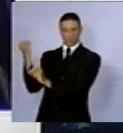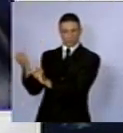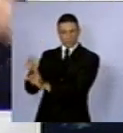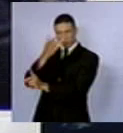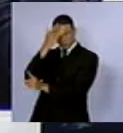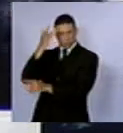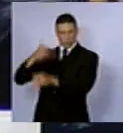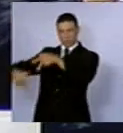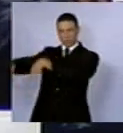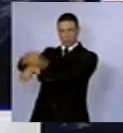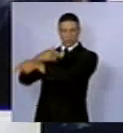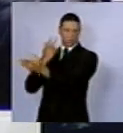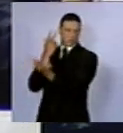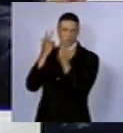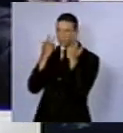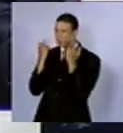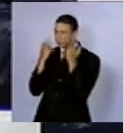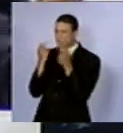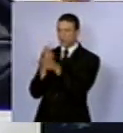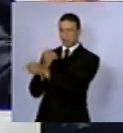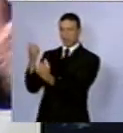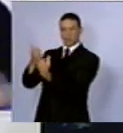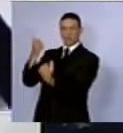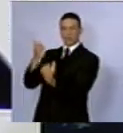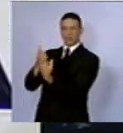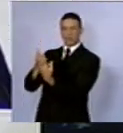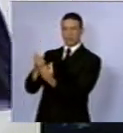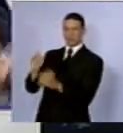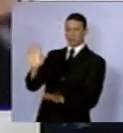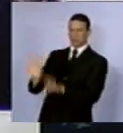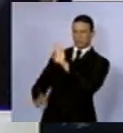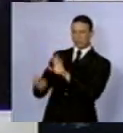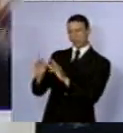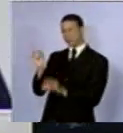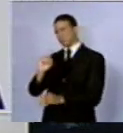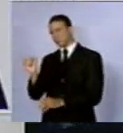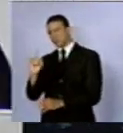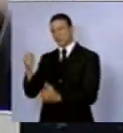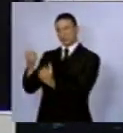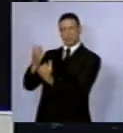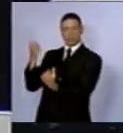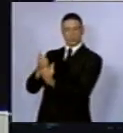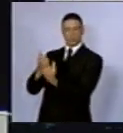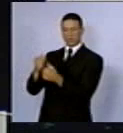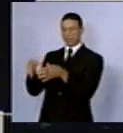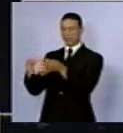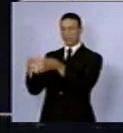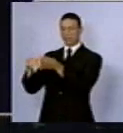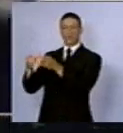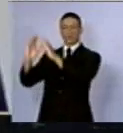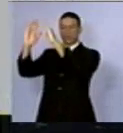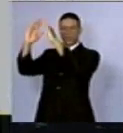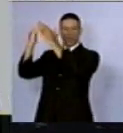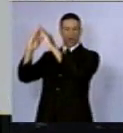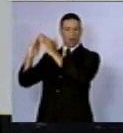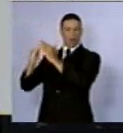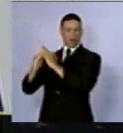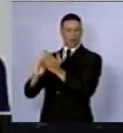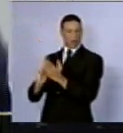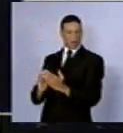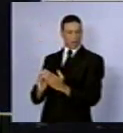a sociedade representada ou não representada por aqueles que estão nas favelas onde passam